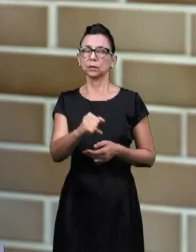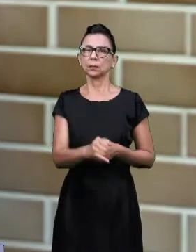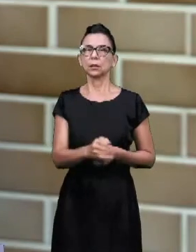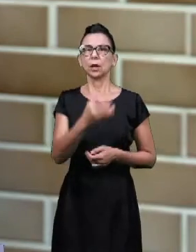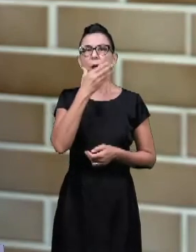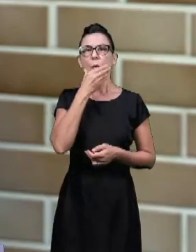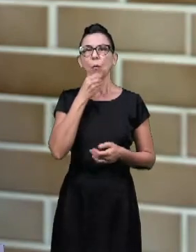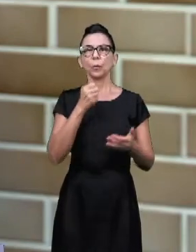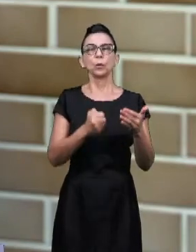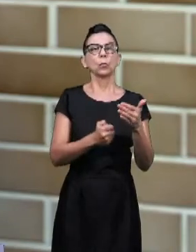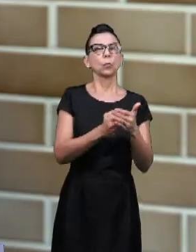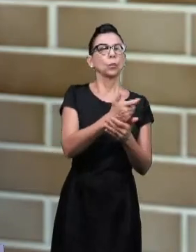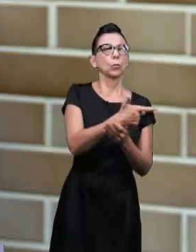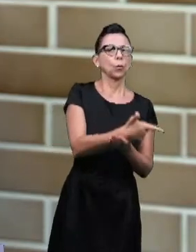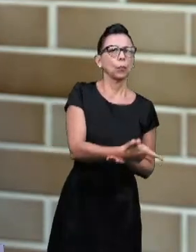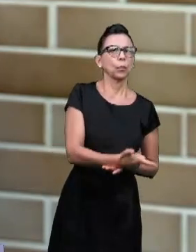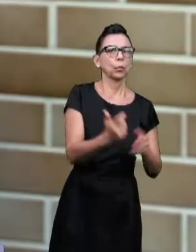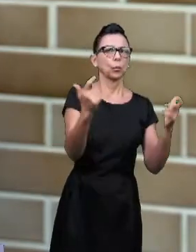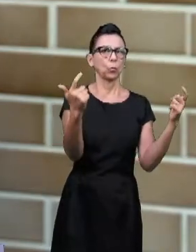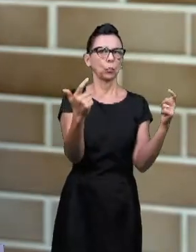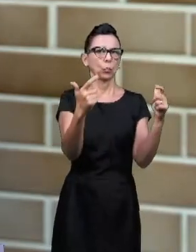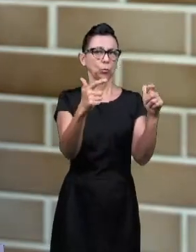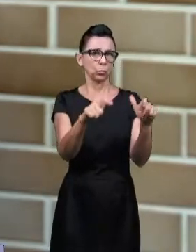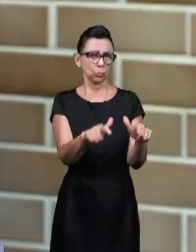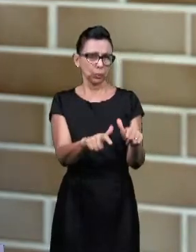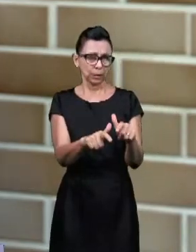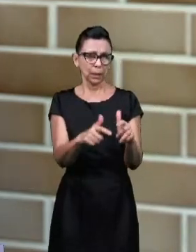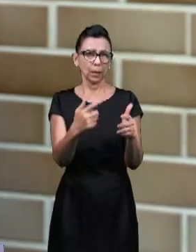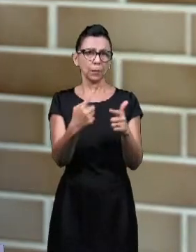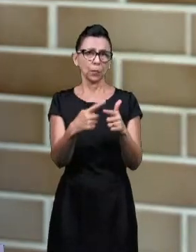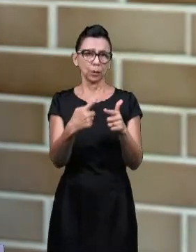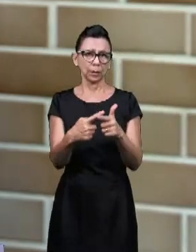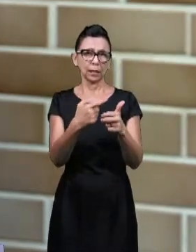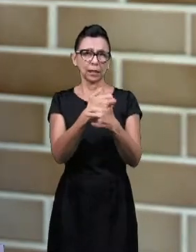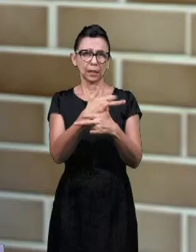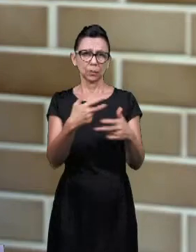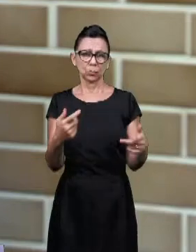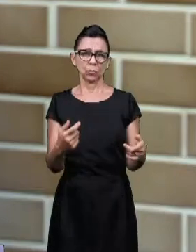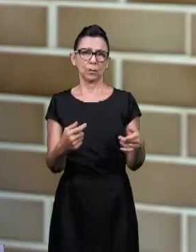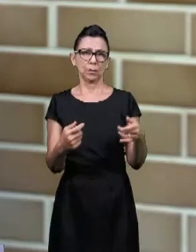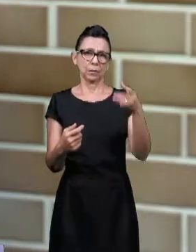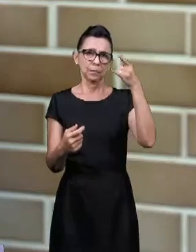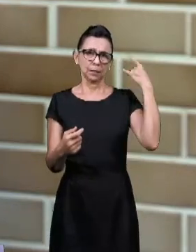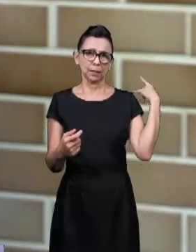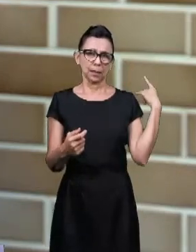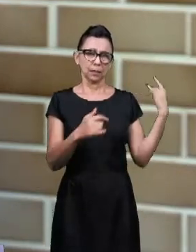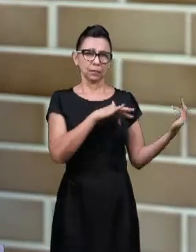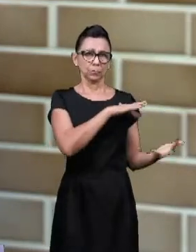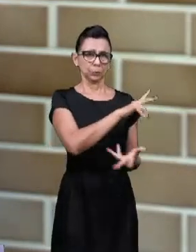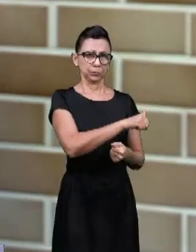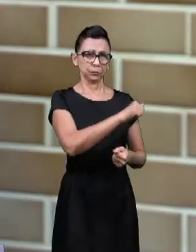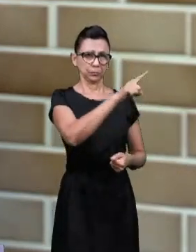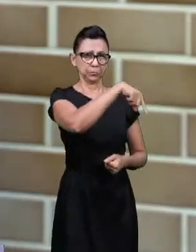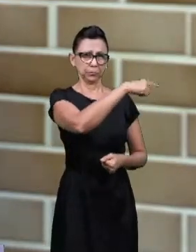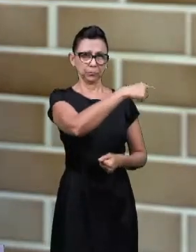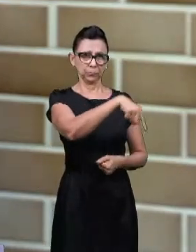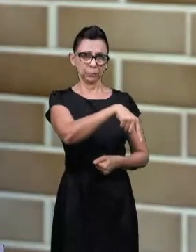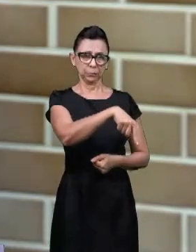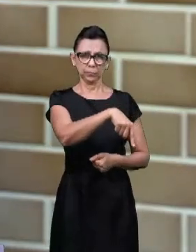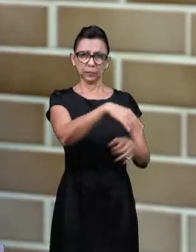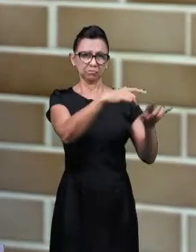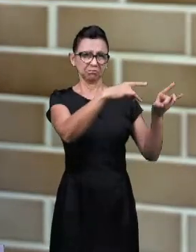da renúncia aos interesses terrenos. Que coisa maravilhosa é uma resposta como esta. Quais os recursos